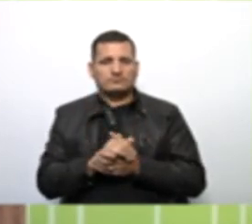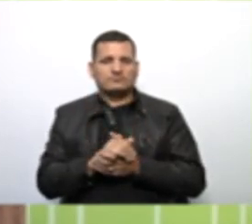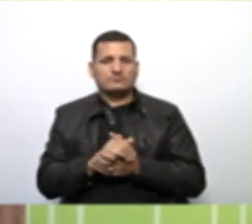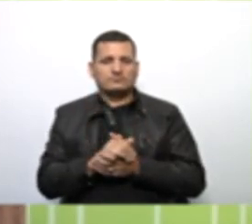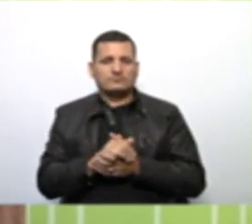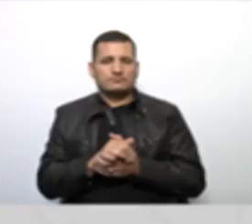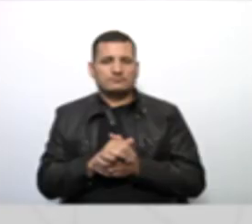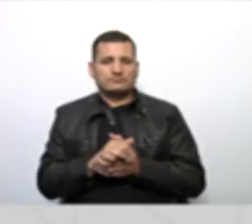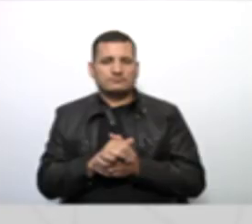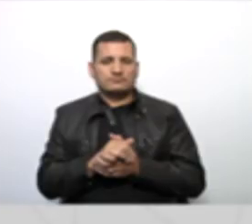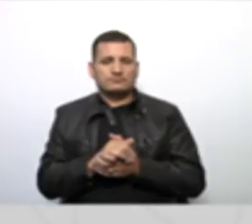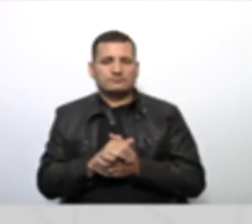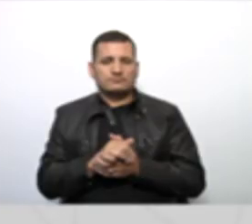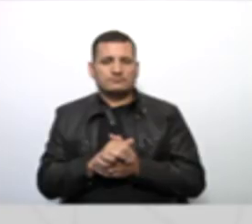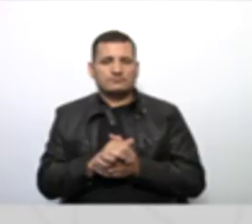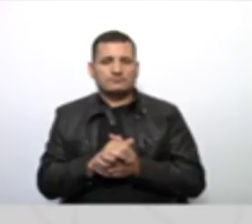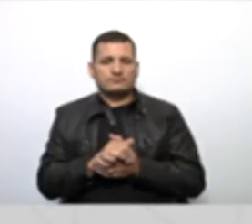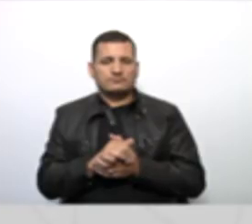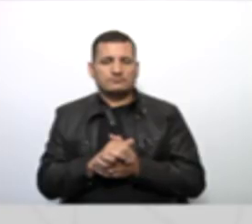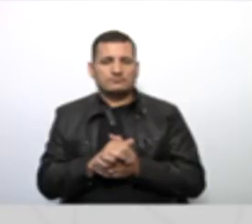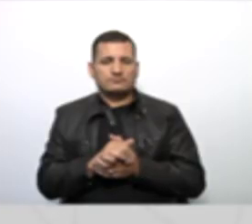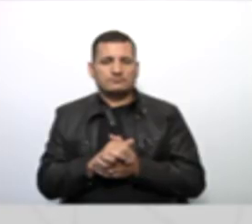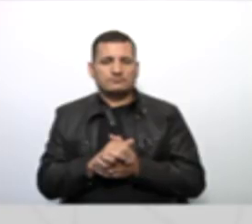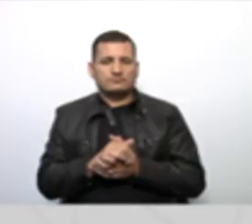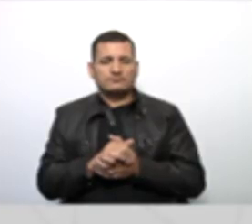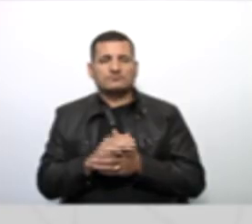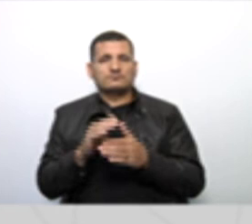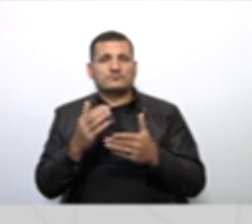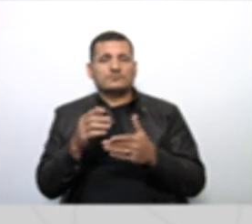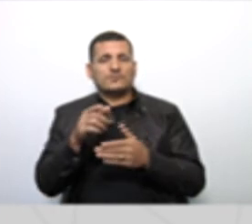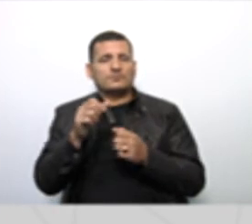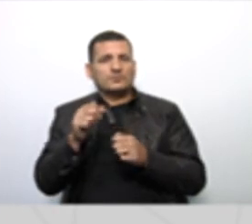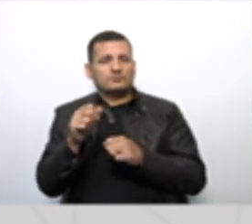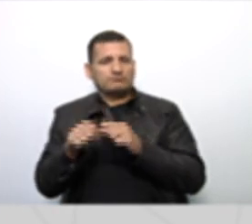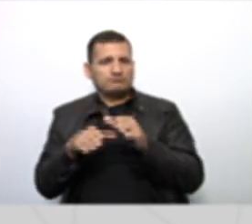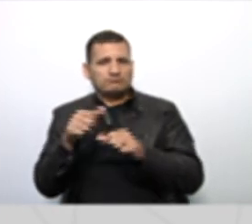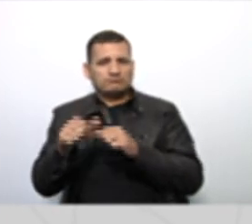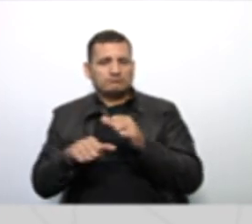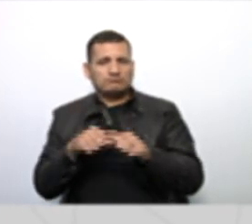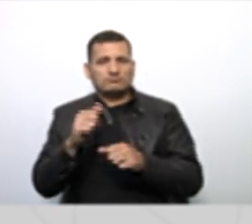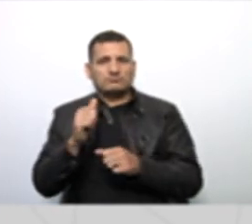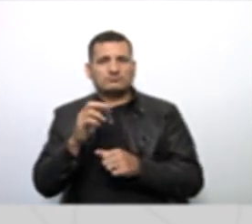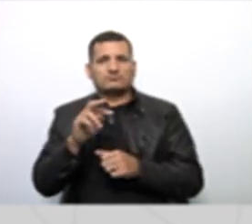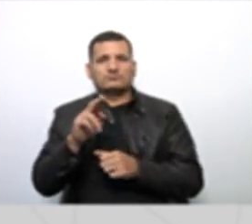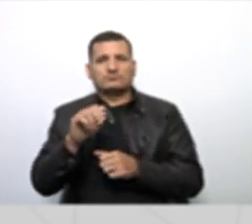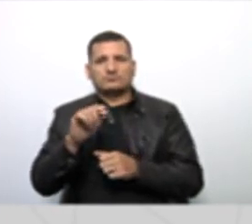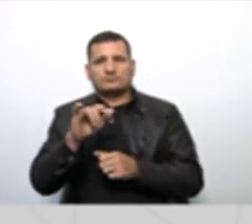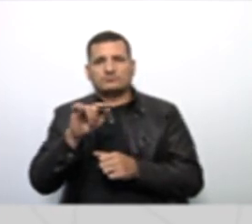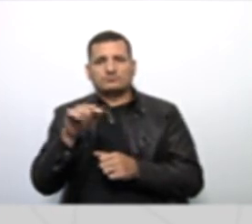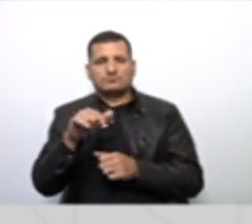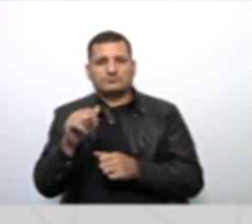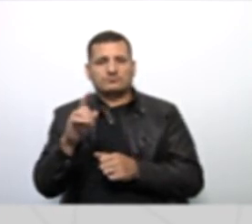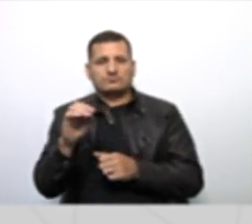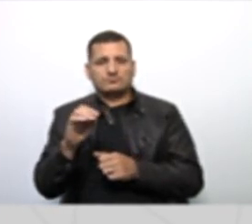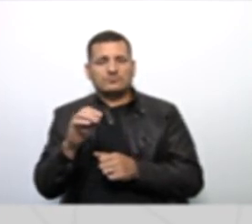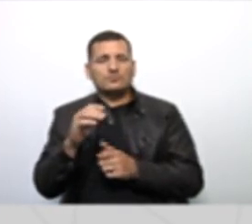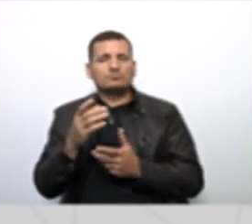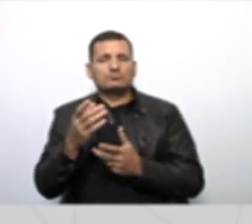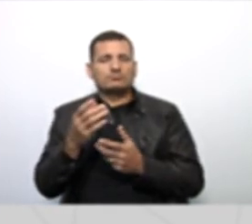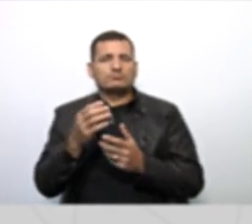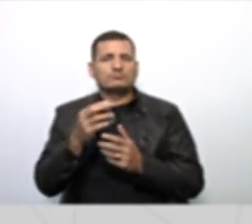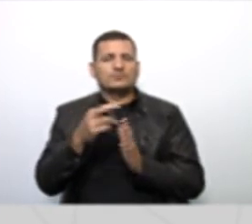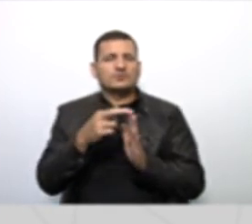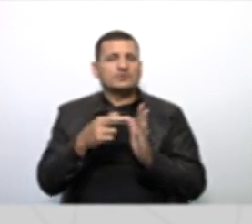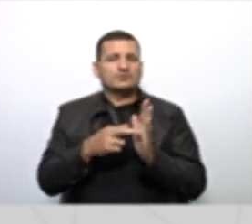aqui. Então, olha aqui, ó, que pode automaticamente ser atualizado. Eu vou falar aqui sobre os pré-requisitos.